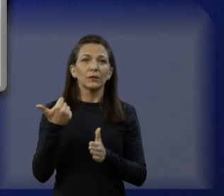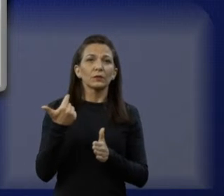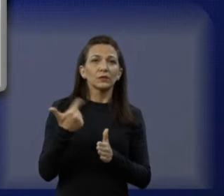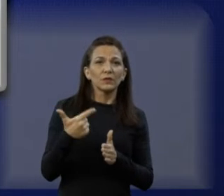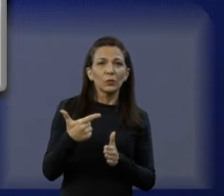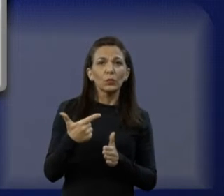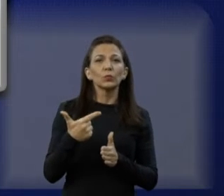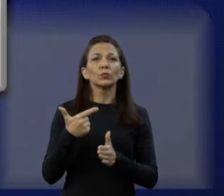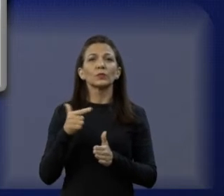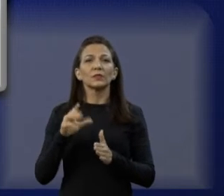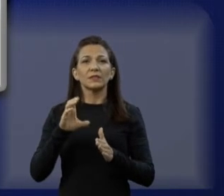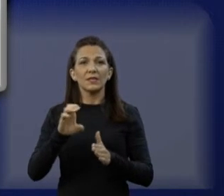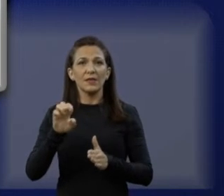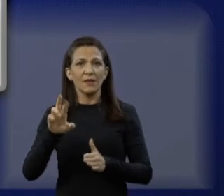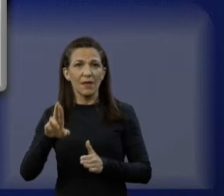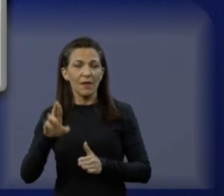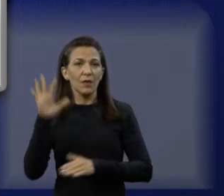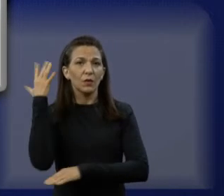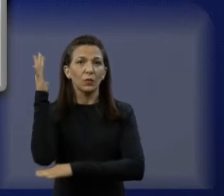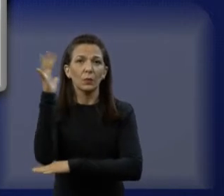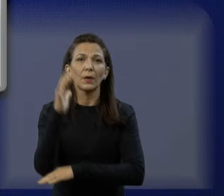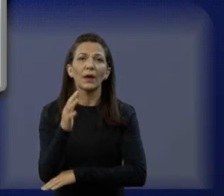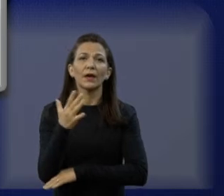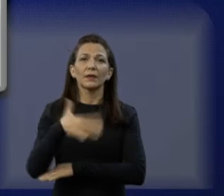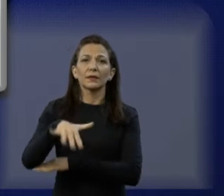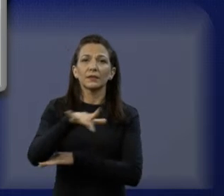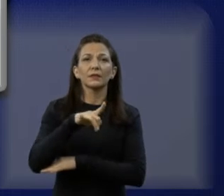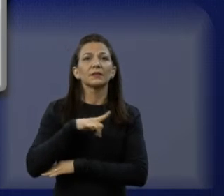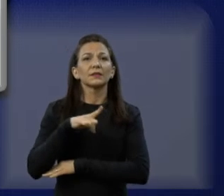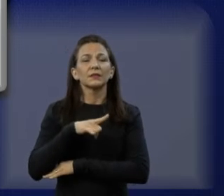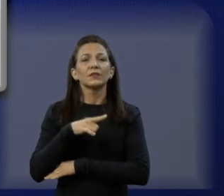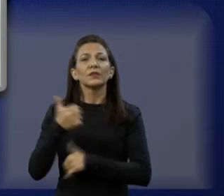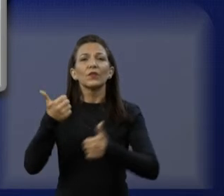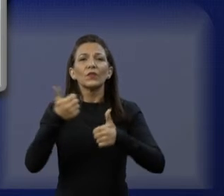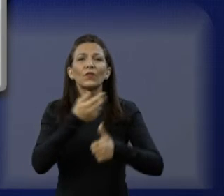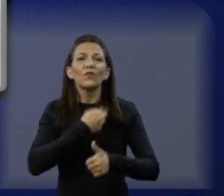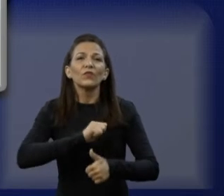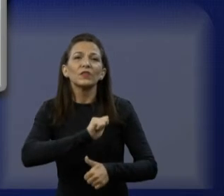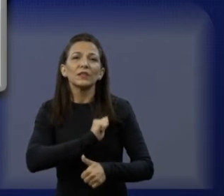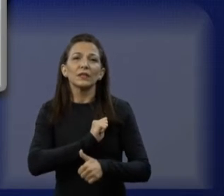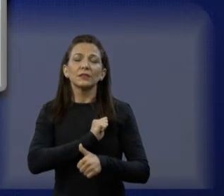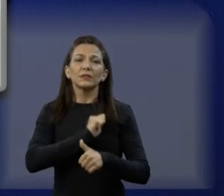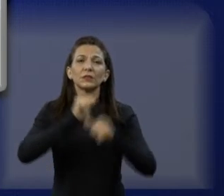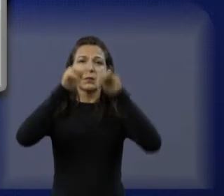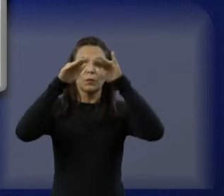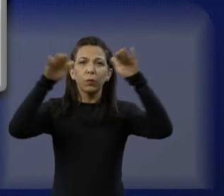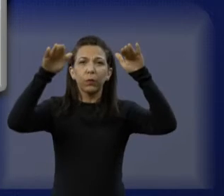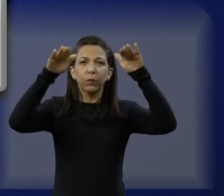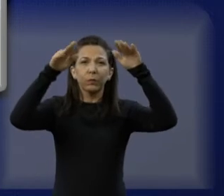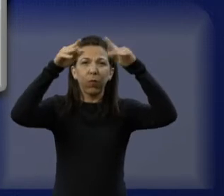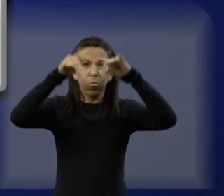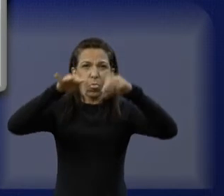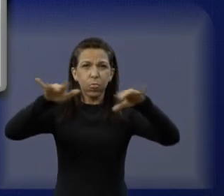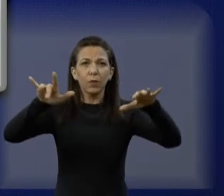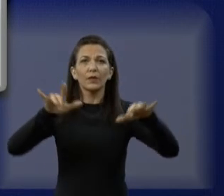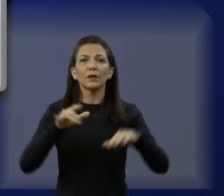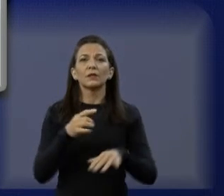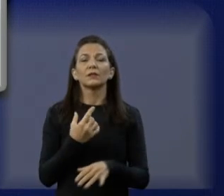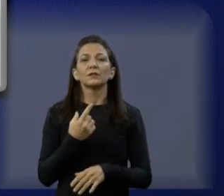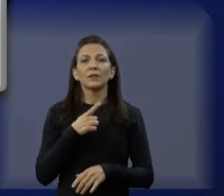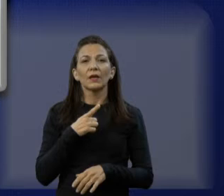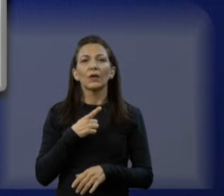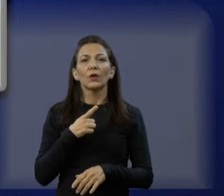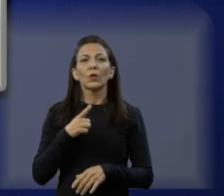cinco vezes no Cerro do parque infantil fiscalizando para acontecer isso e infelizmente foi o orçamento de 696